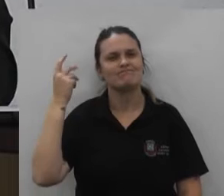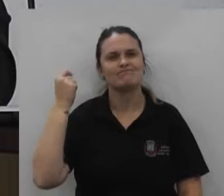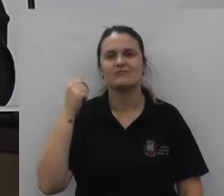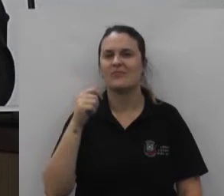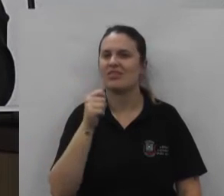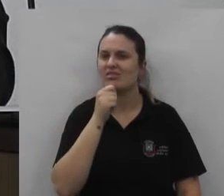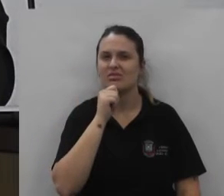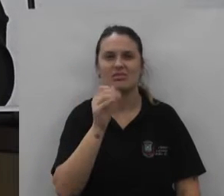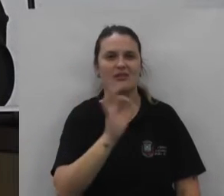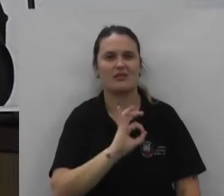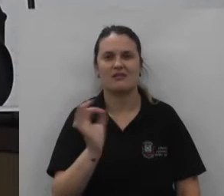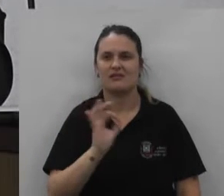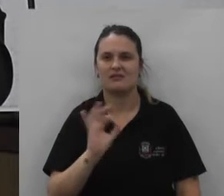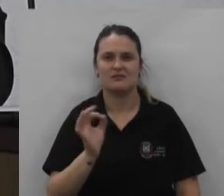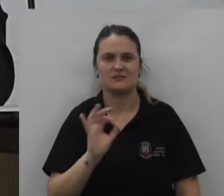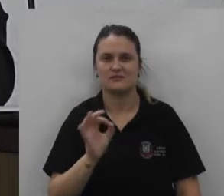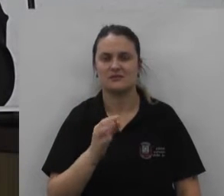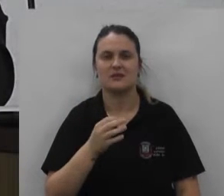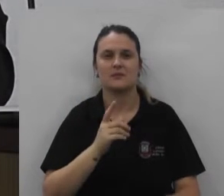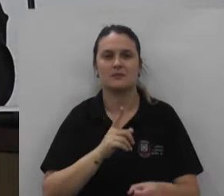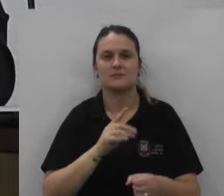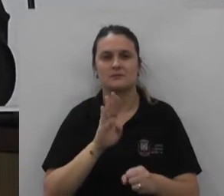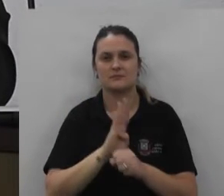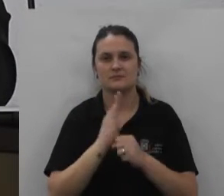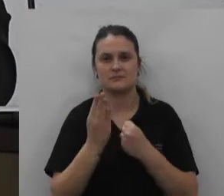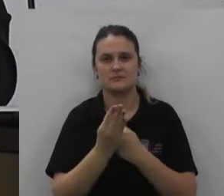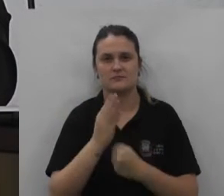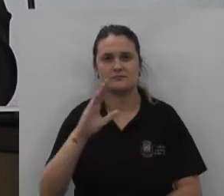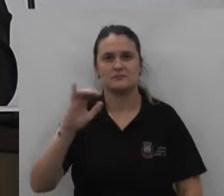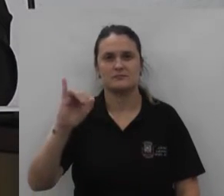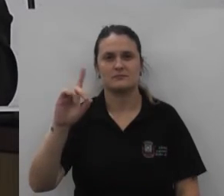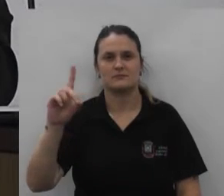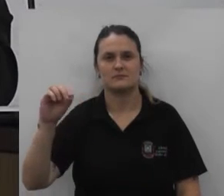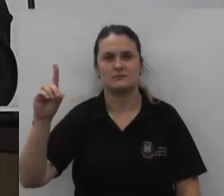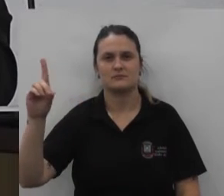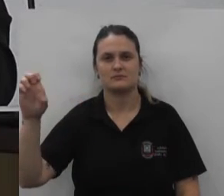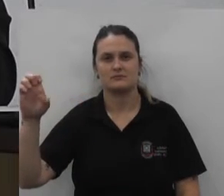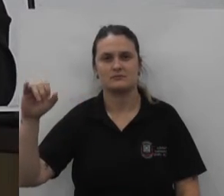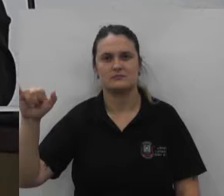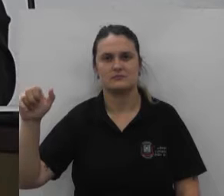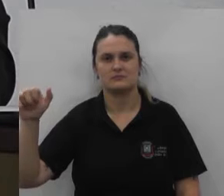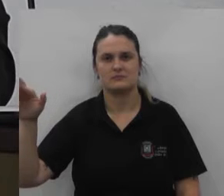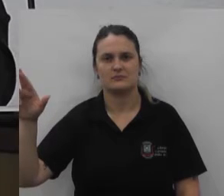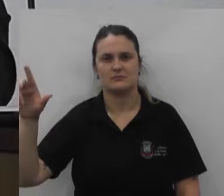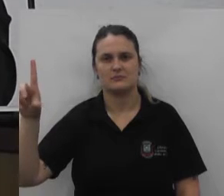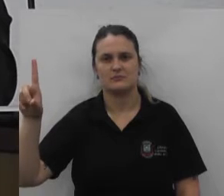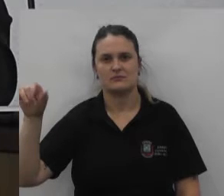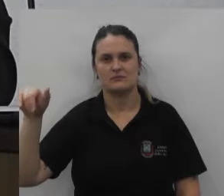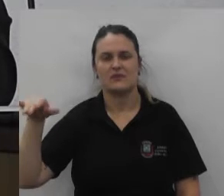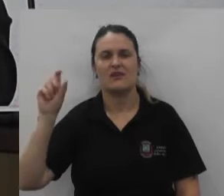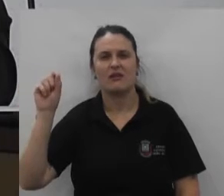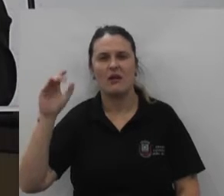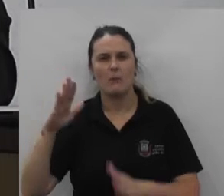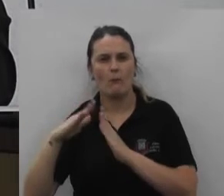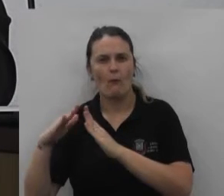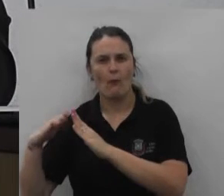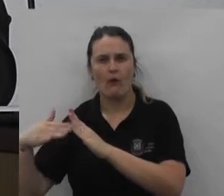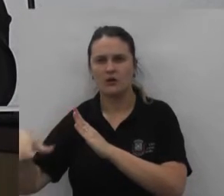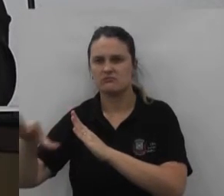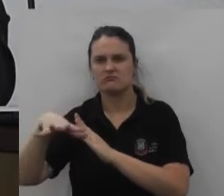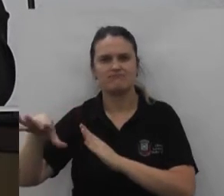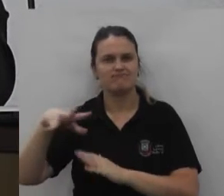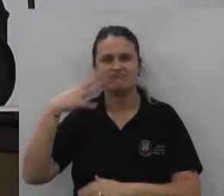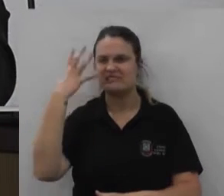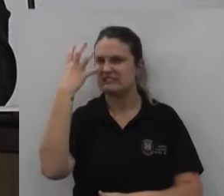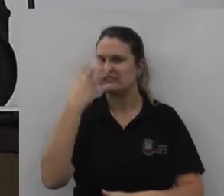mas nada foi feito na cidade de Jardim. Os moradores da cidade de Jardim estão muito revoltados com a